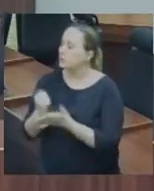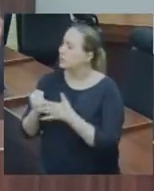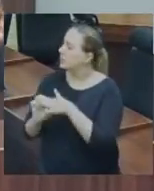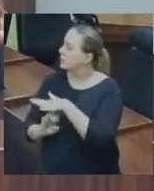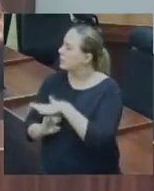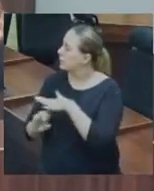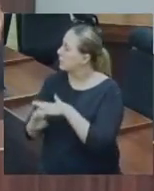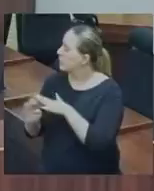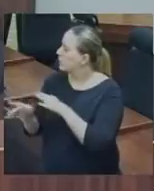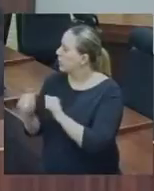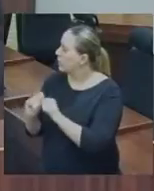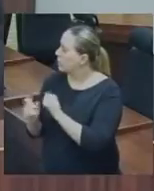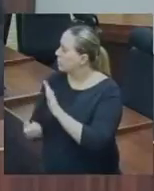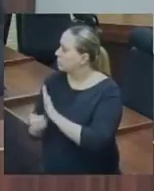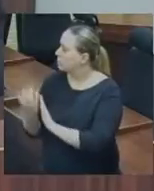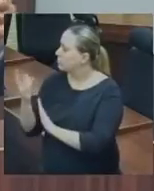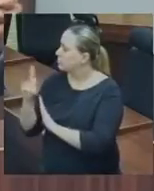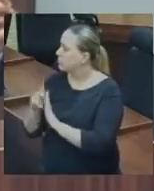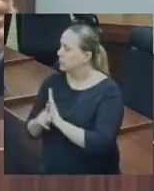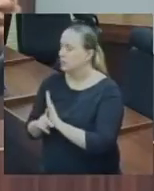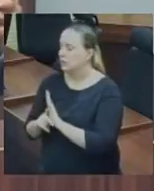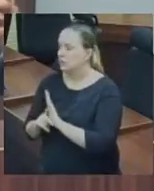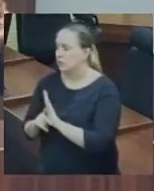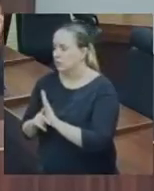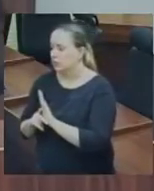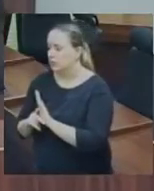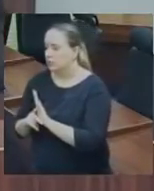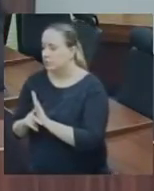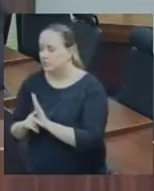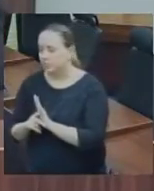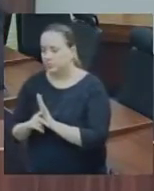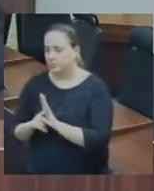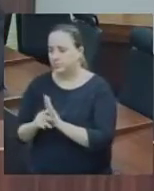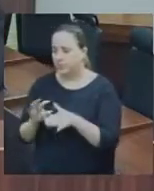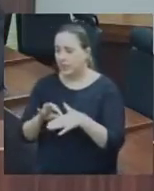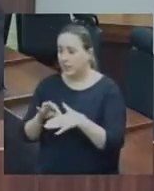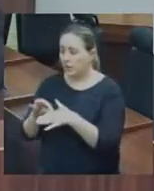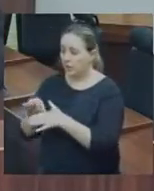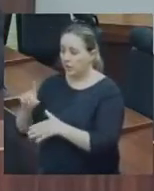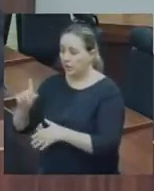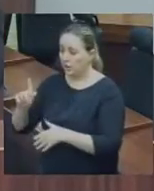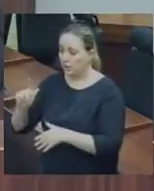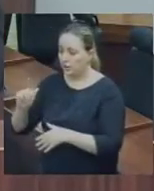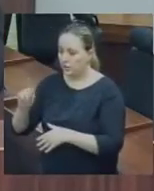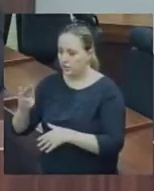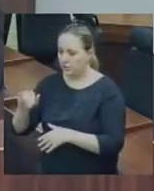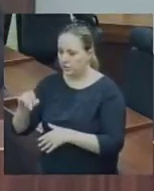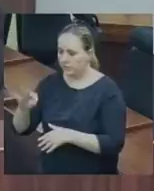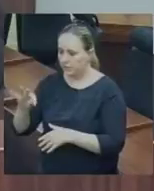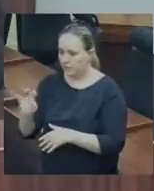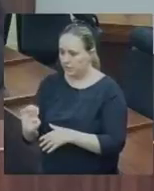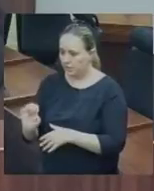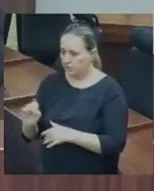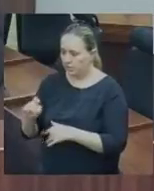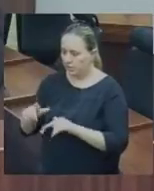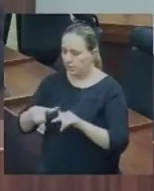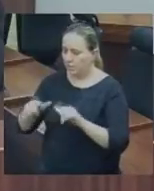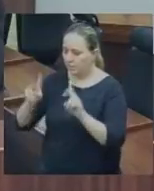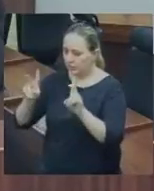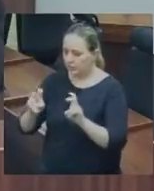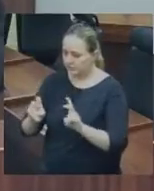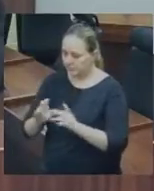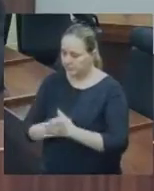fez um projeto não é nem mandaram pro para os gabinetes que trabalhavam com essa temática e nós que não eram os especialistas